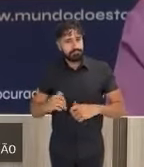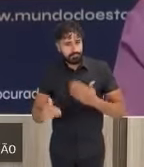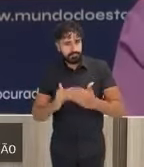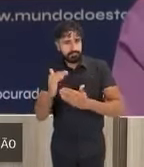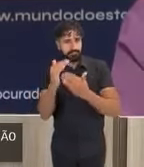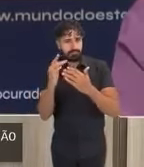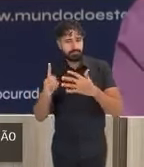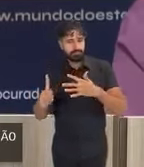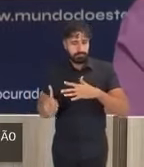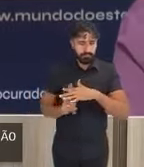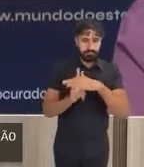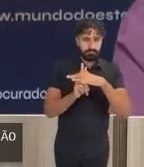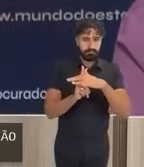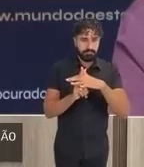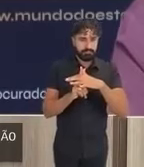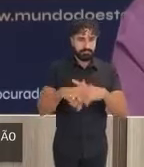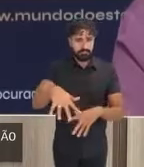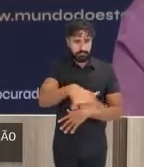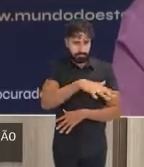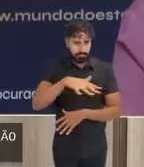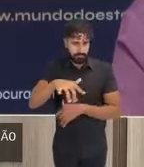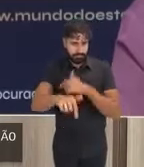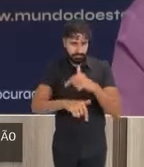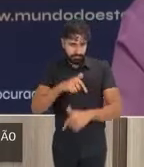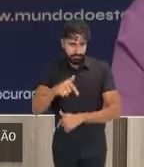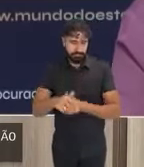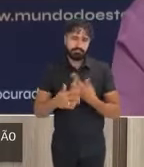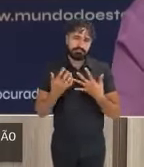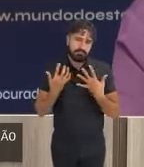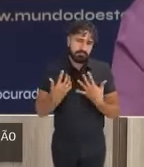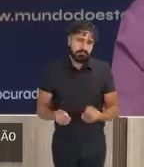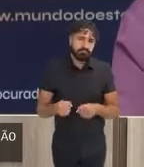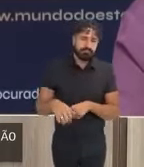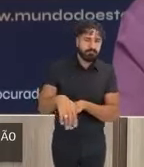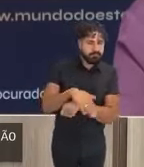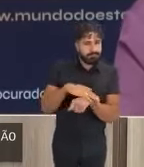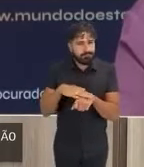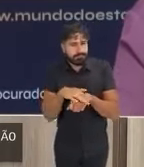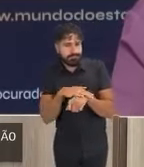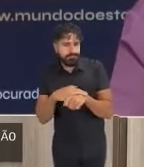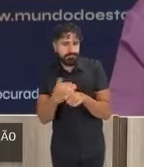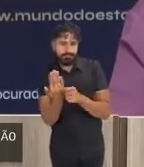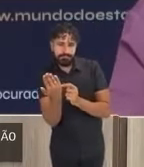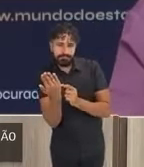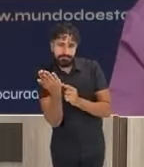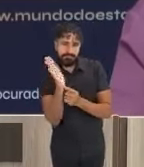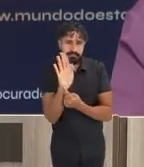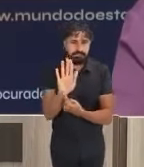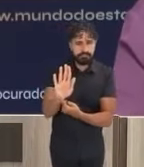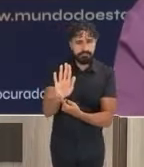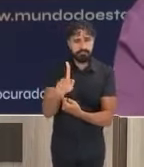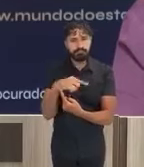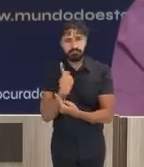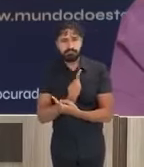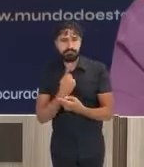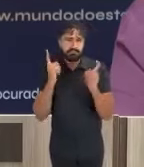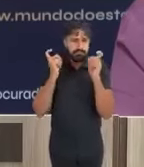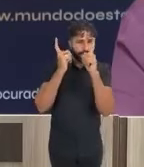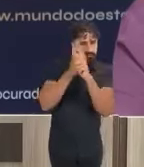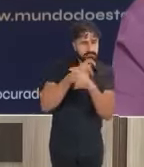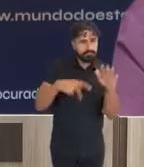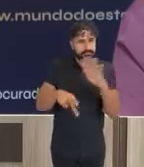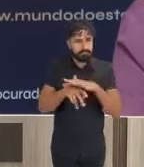no mercado de trabalho. Então, vamos conversar e mostrar, não é, as nossas dificuldades enquanto instituição